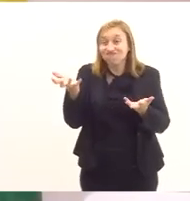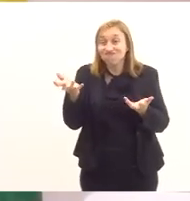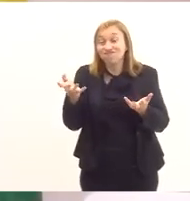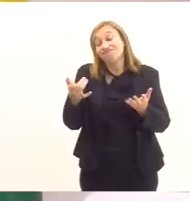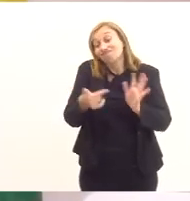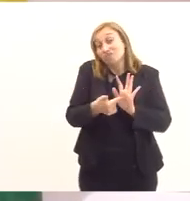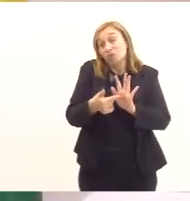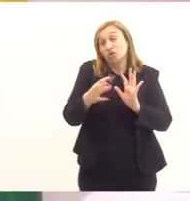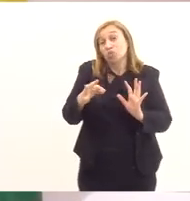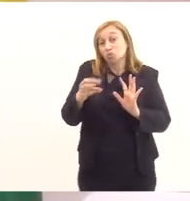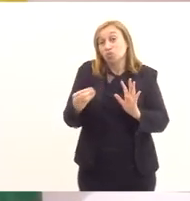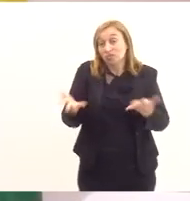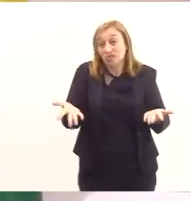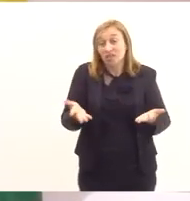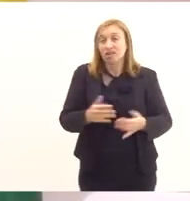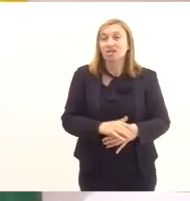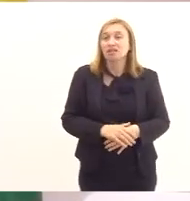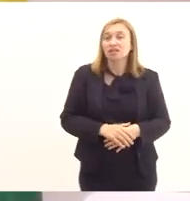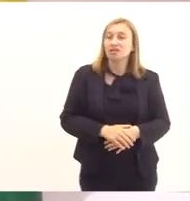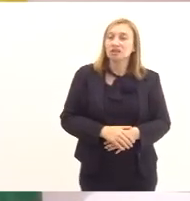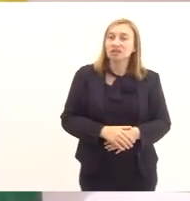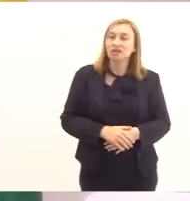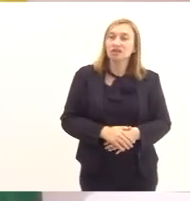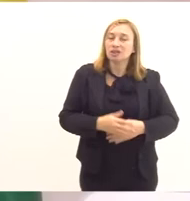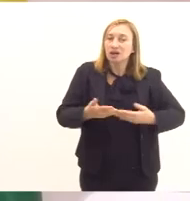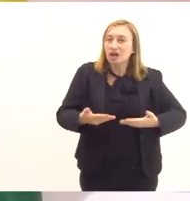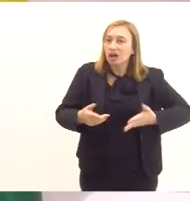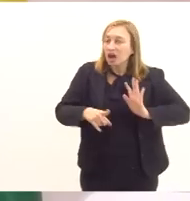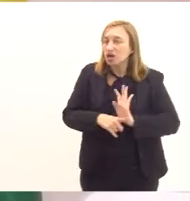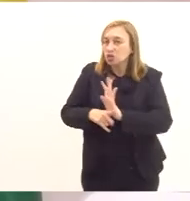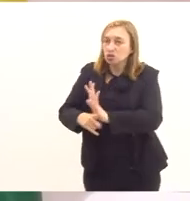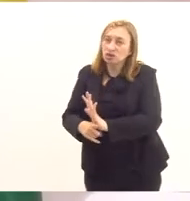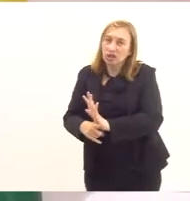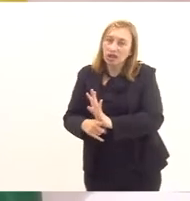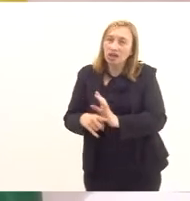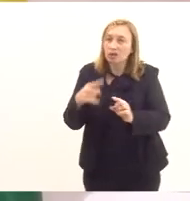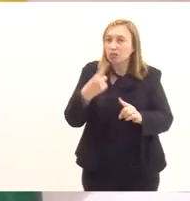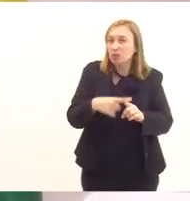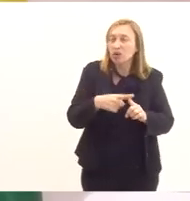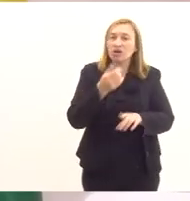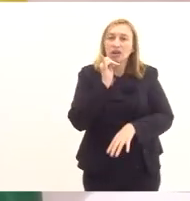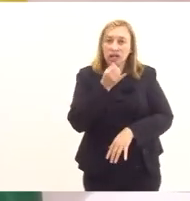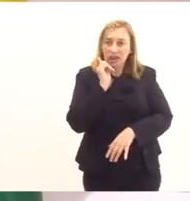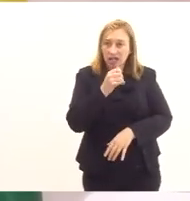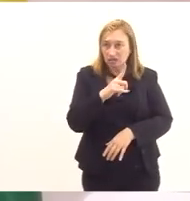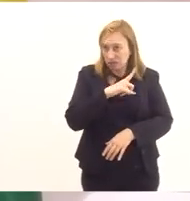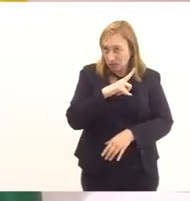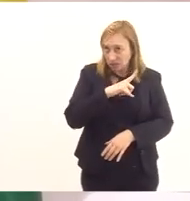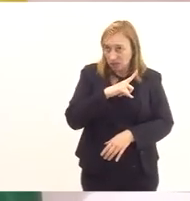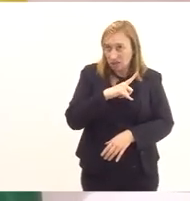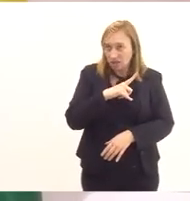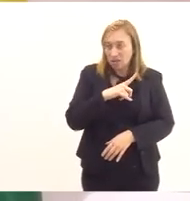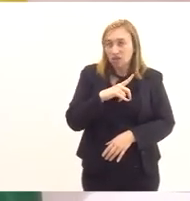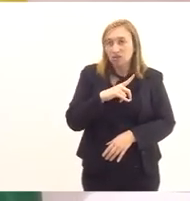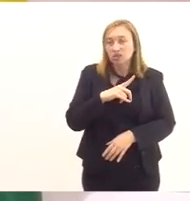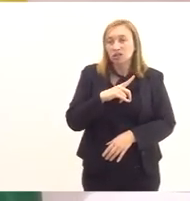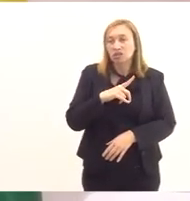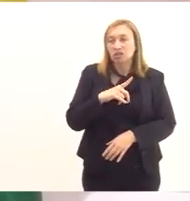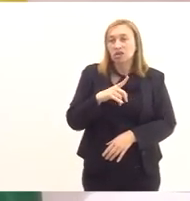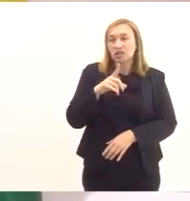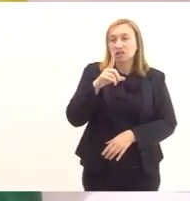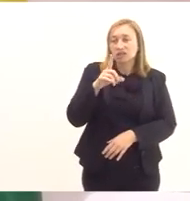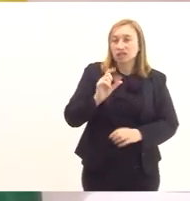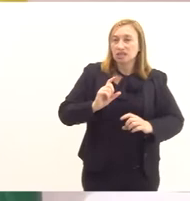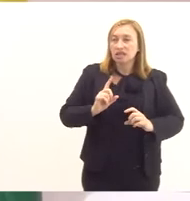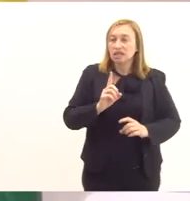mundo aponta para isso e tentar contribuir de alguma forma porque a relatos das autoridades Defesa Civil